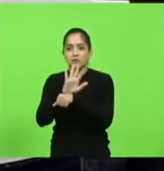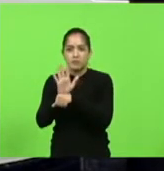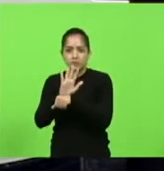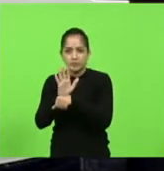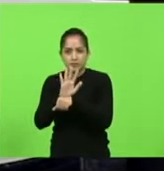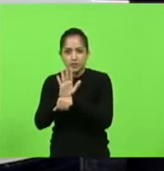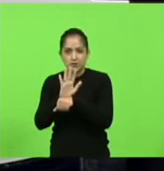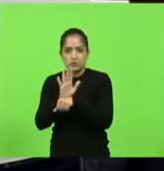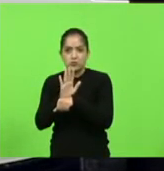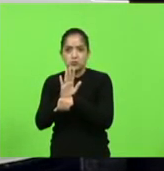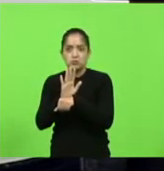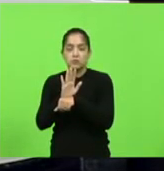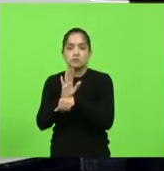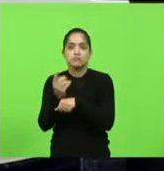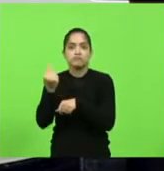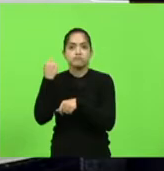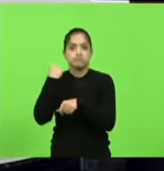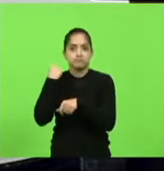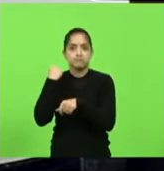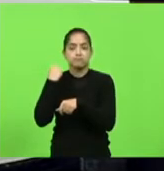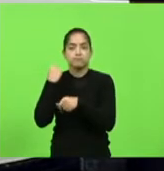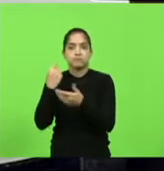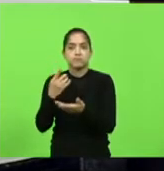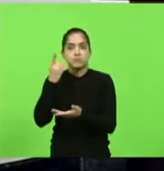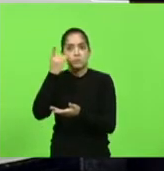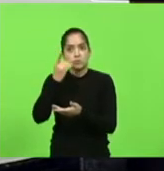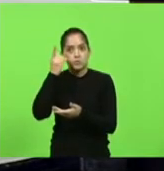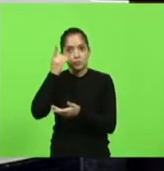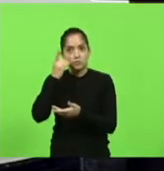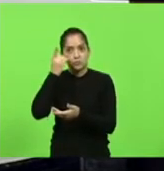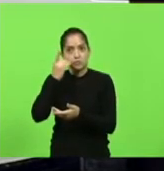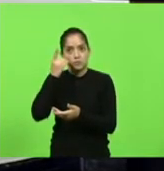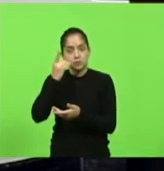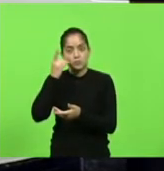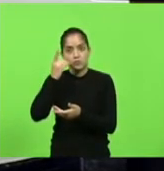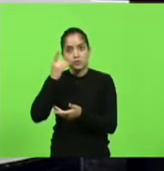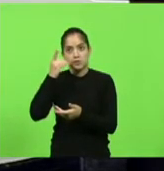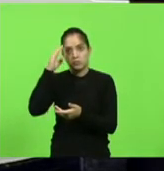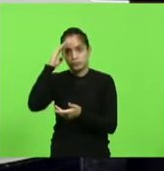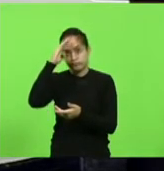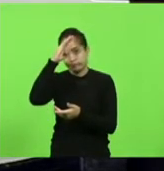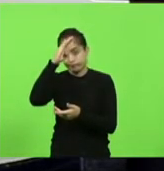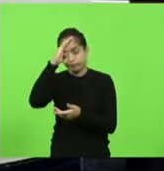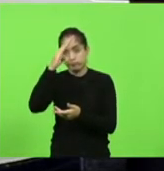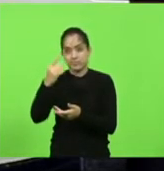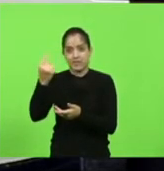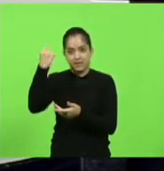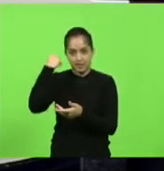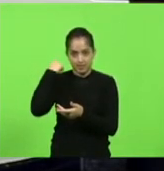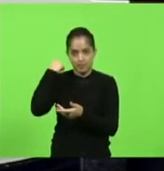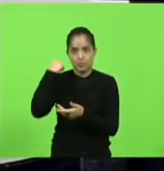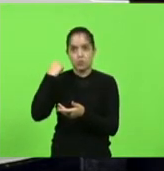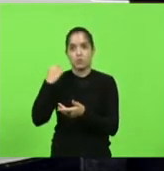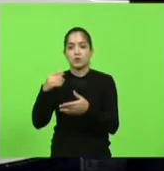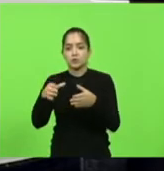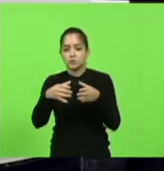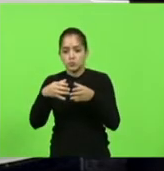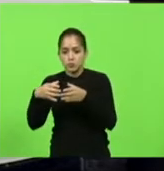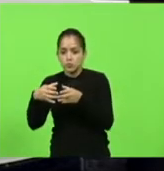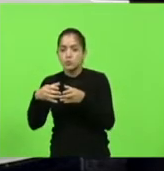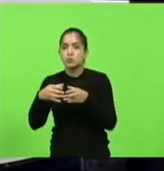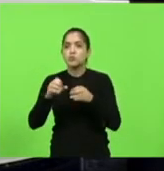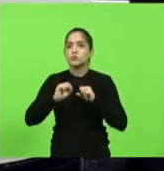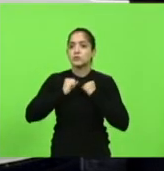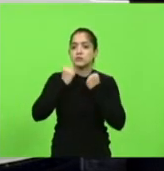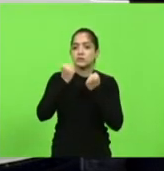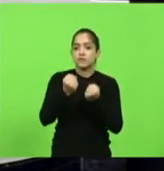época do deputado Jair Bolsonaro falando das ONGs, das defesas. Tem